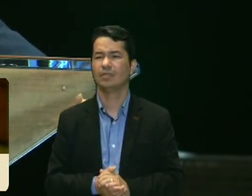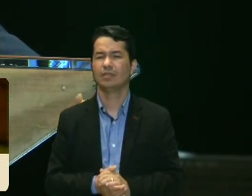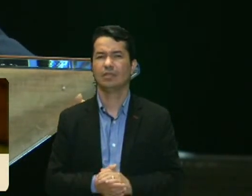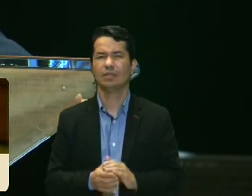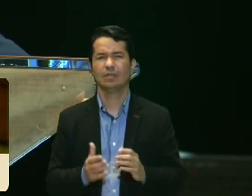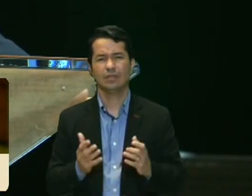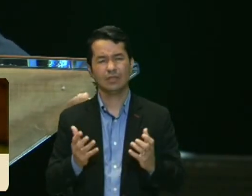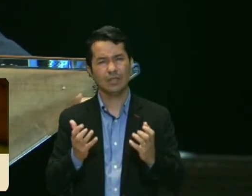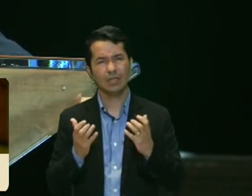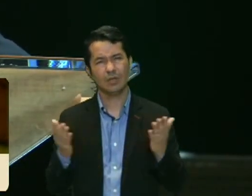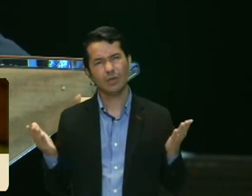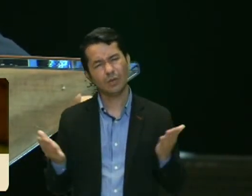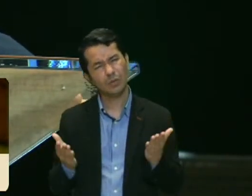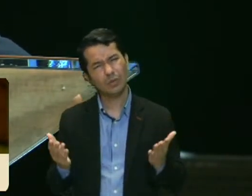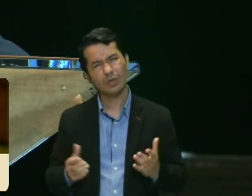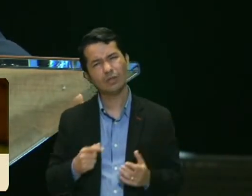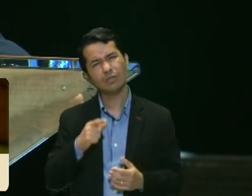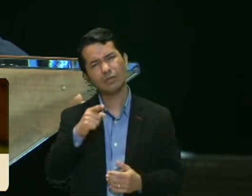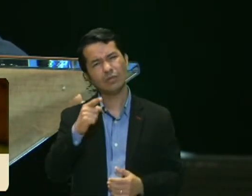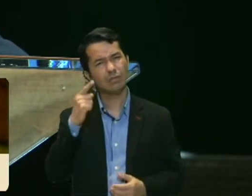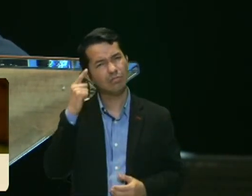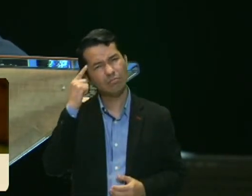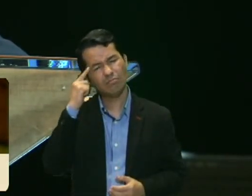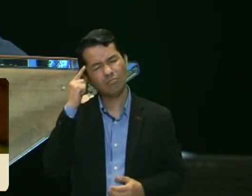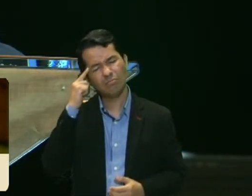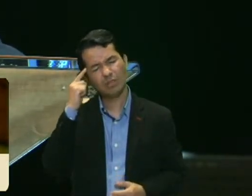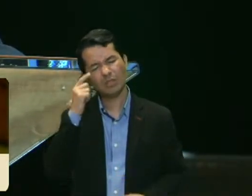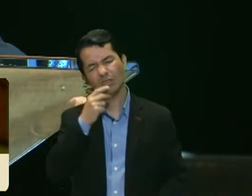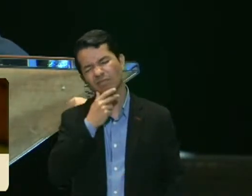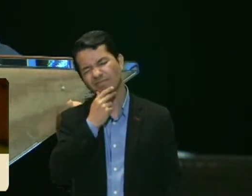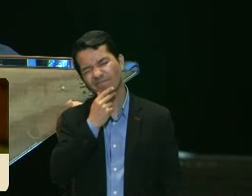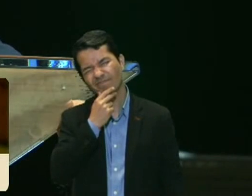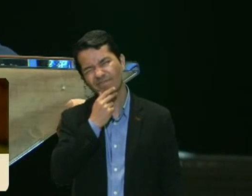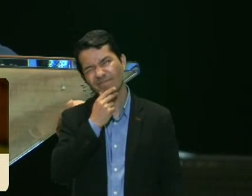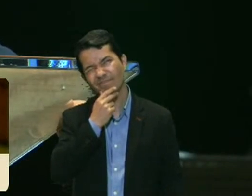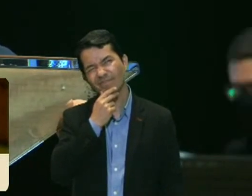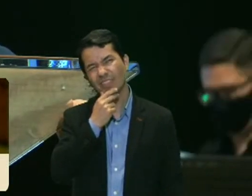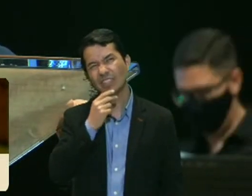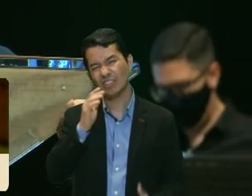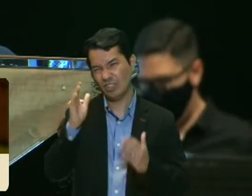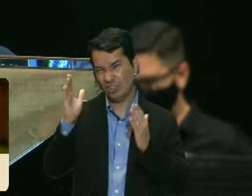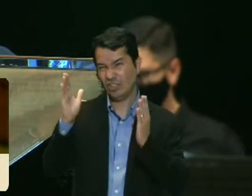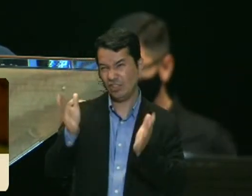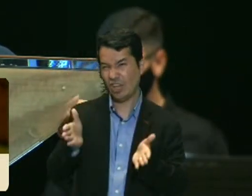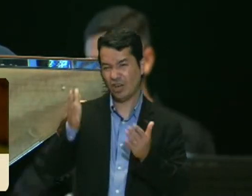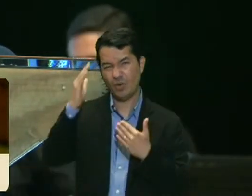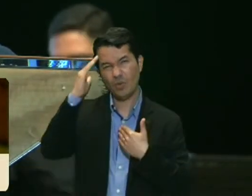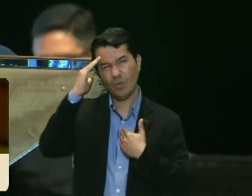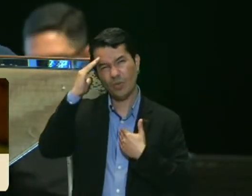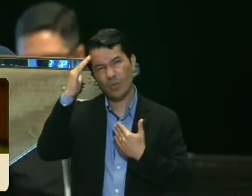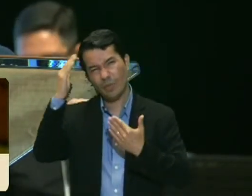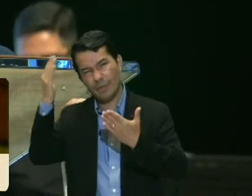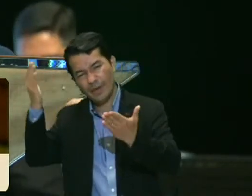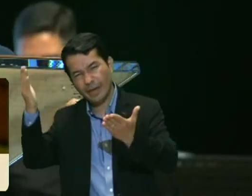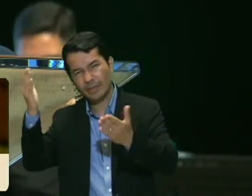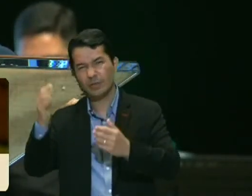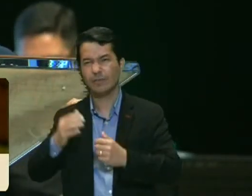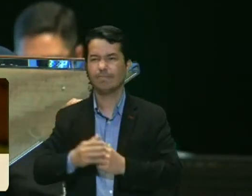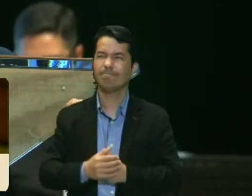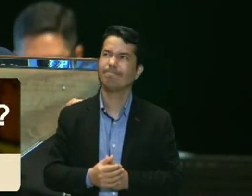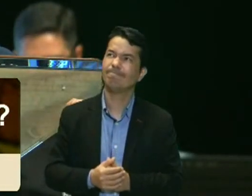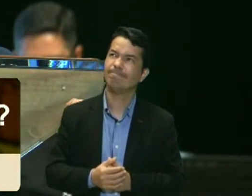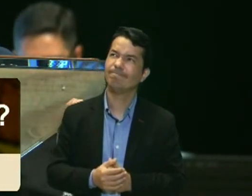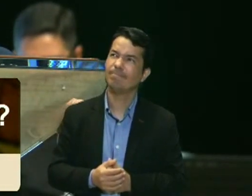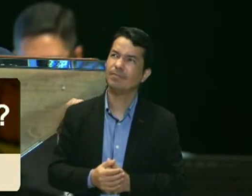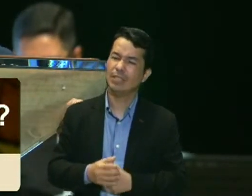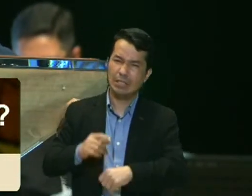justamente nós avaliarmos como têm sido as nossas expressões de gratidão nos momentos